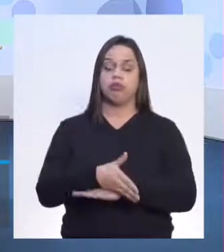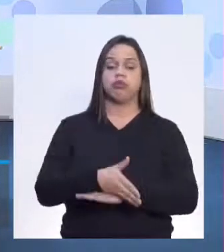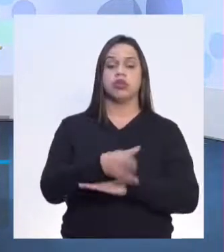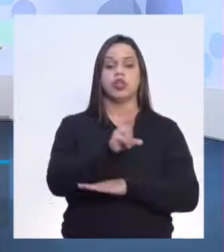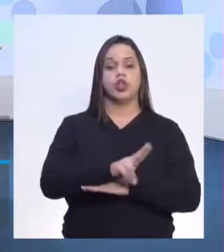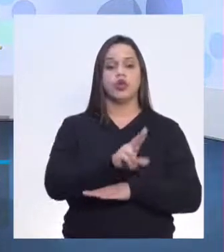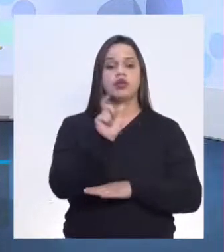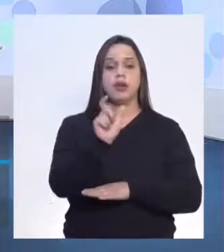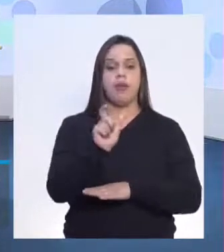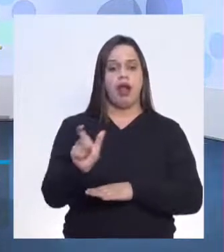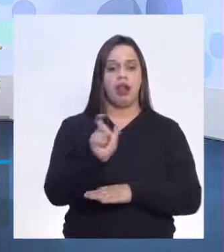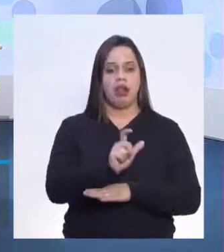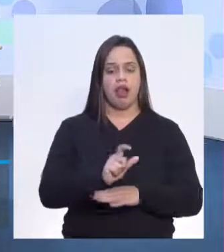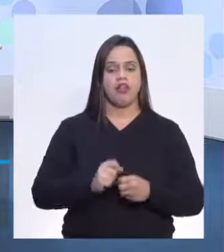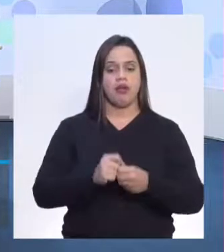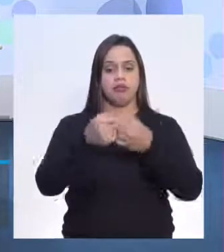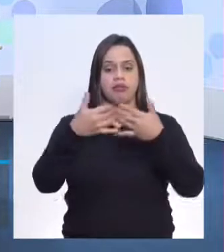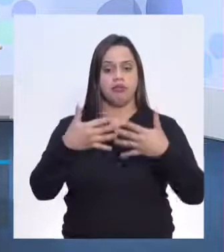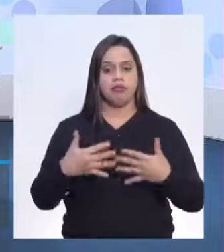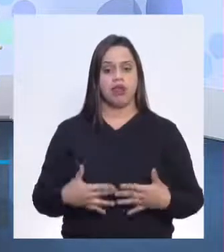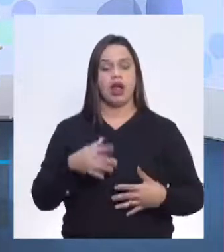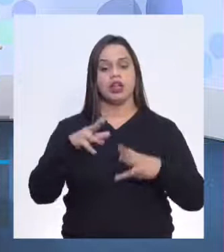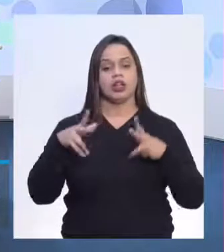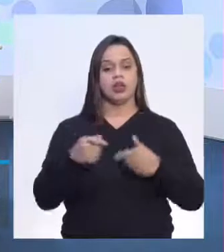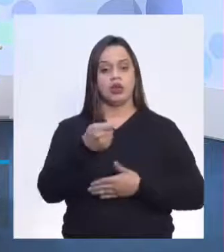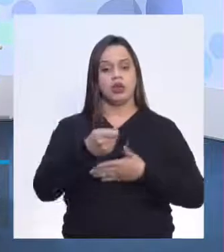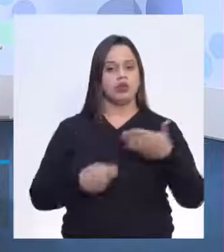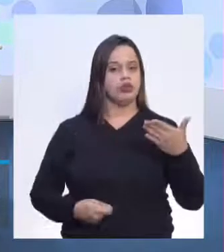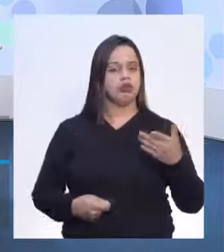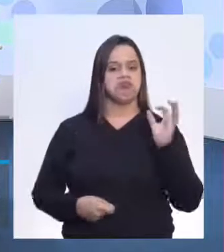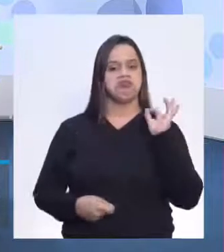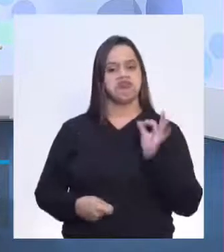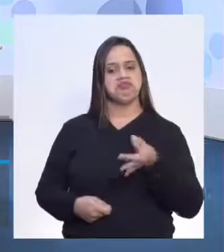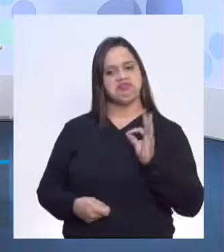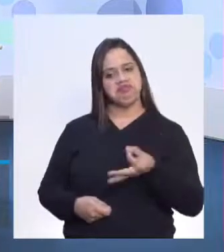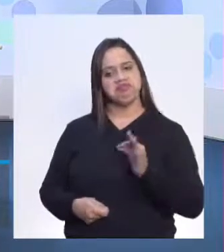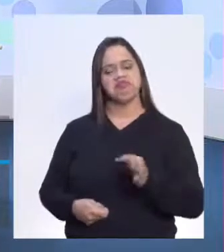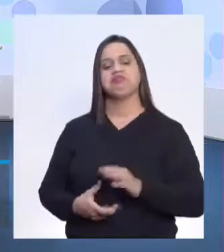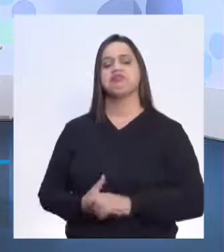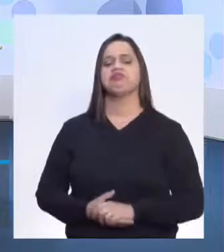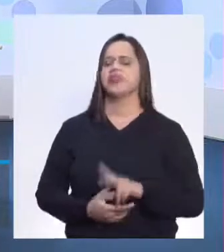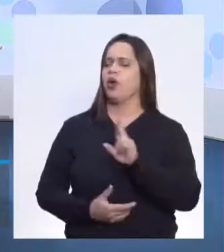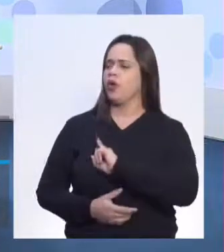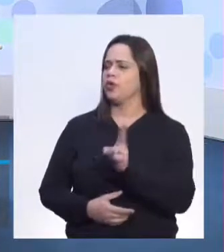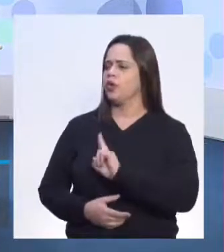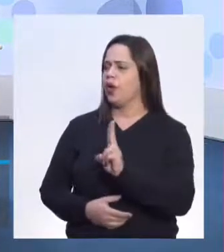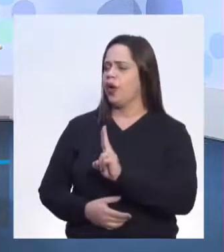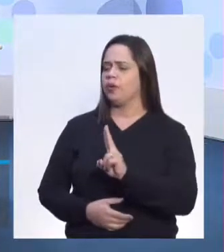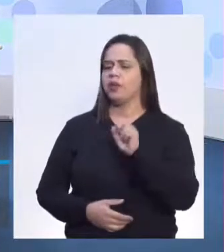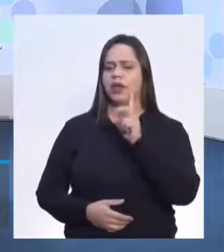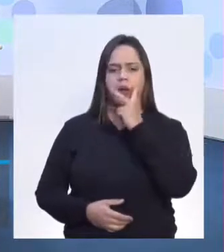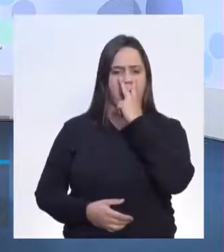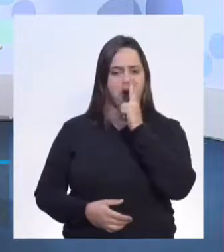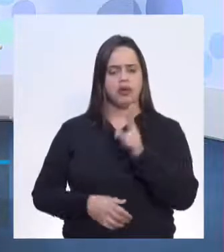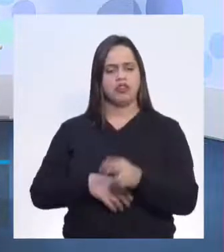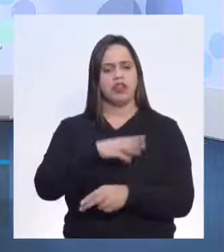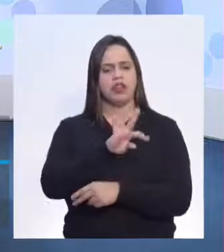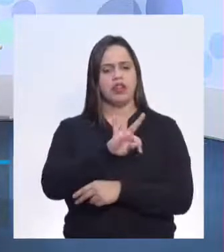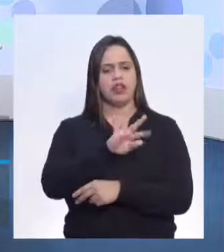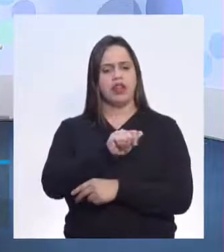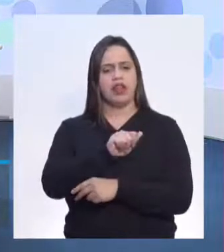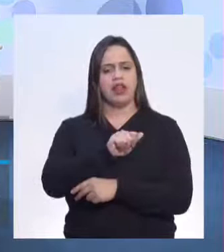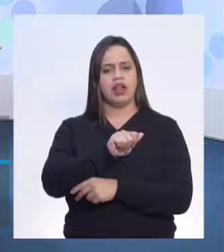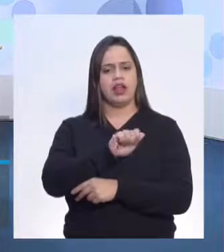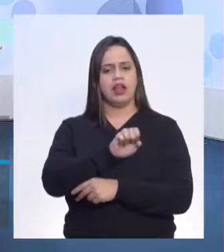suas próprias palavras para reproduzir as falas das personagens. Qual que é o nome? Acho que é Taelia que